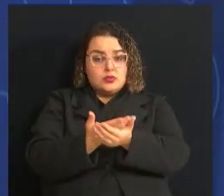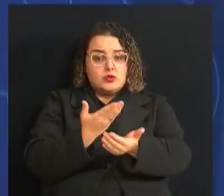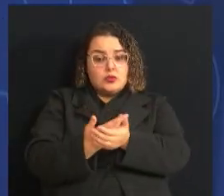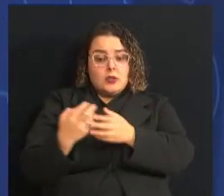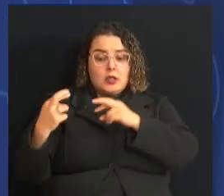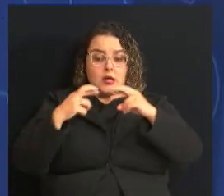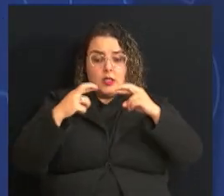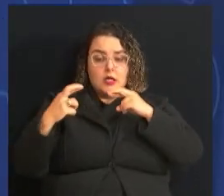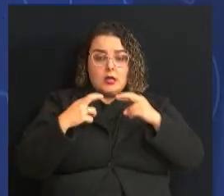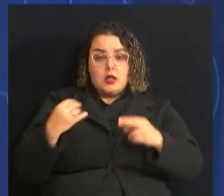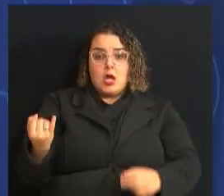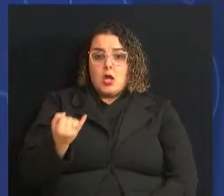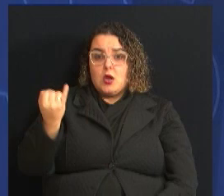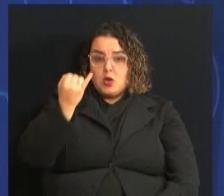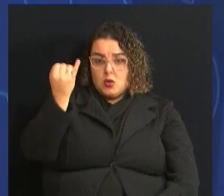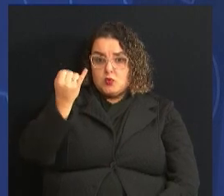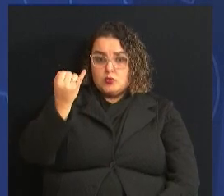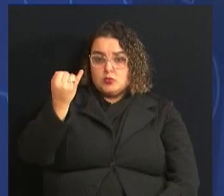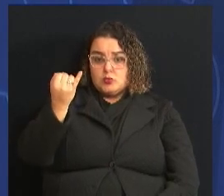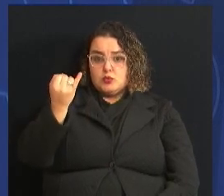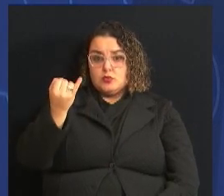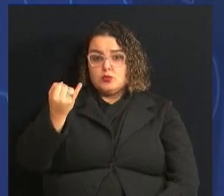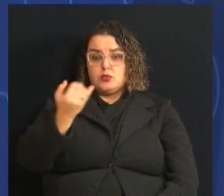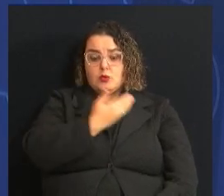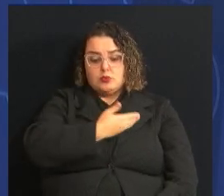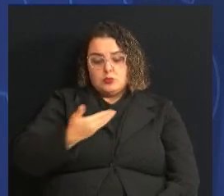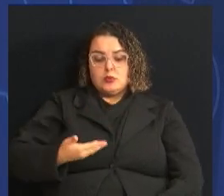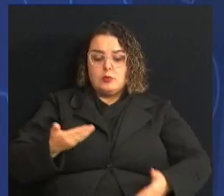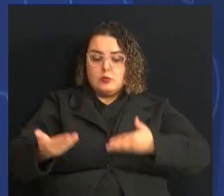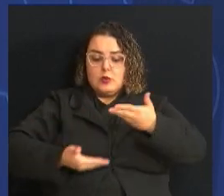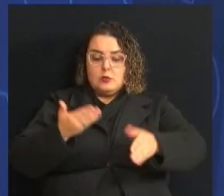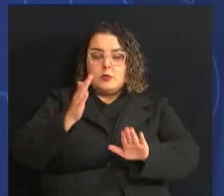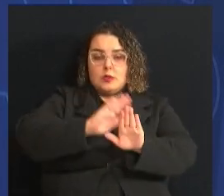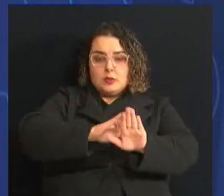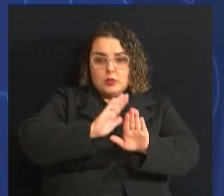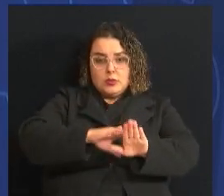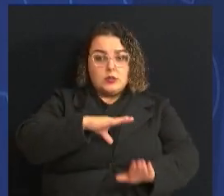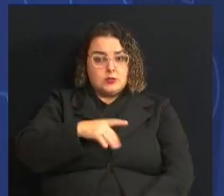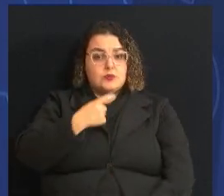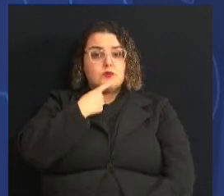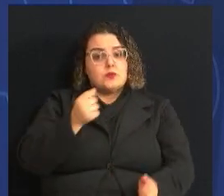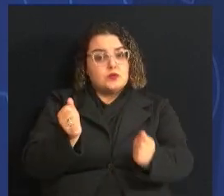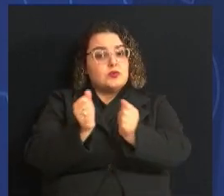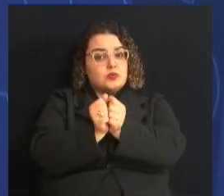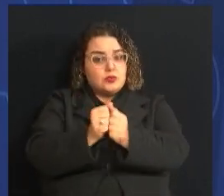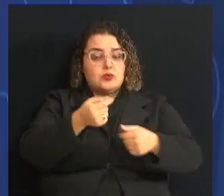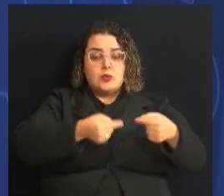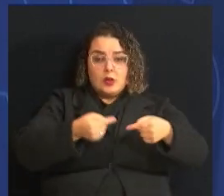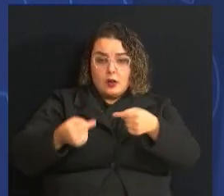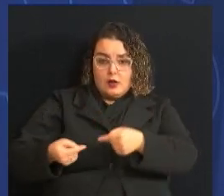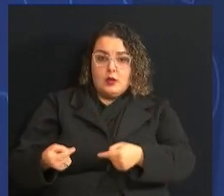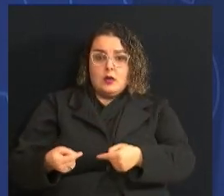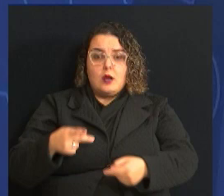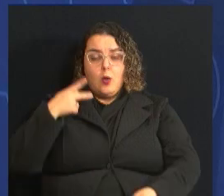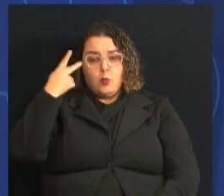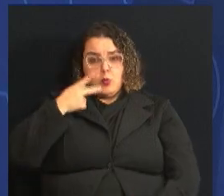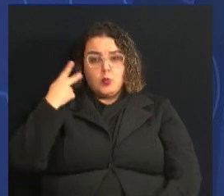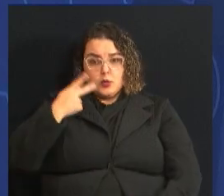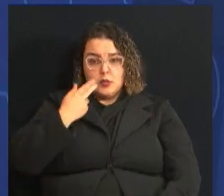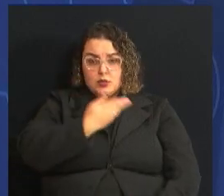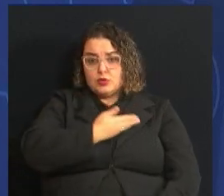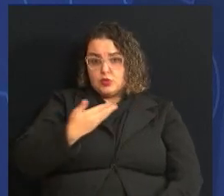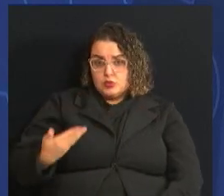a importância do funcionalismo público para a cidade, se reuniu e debateu as políticas públicas